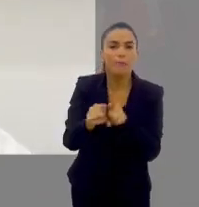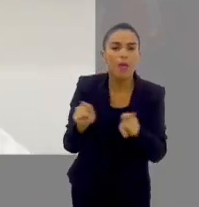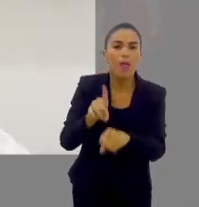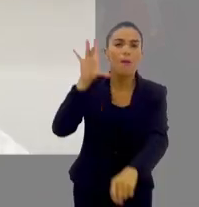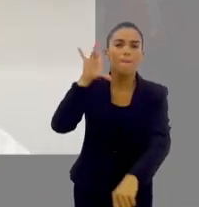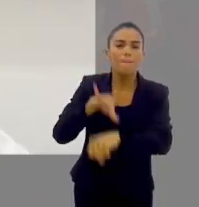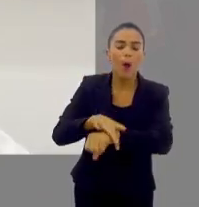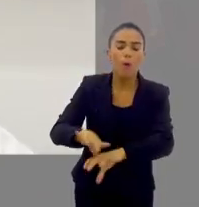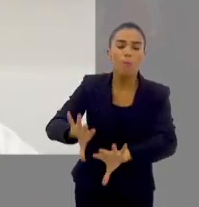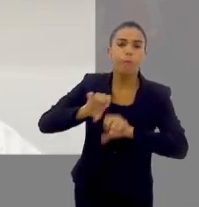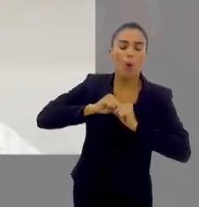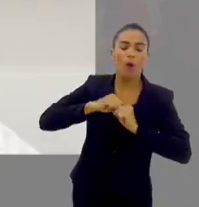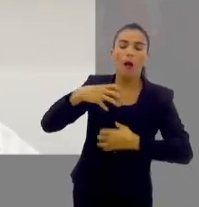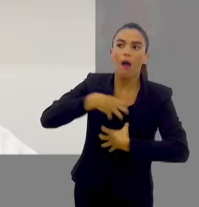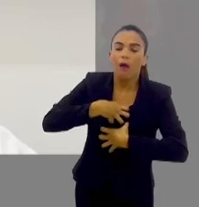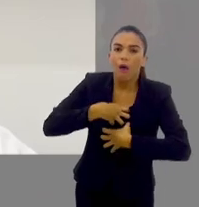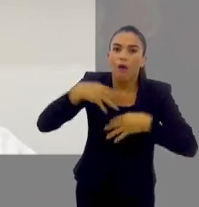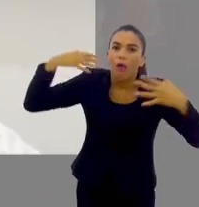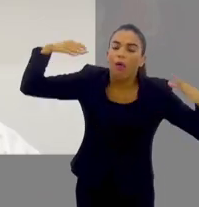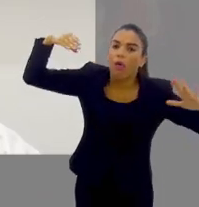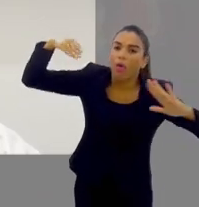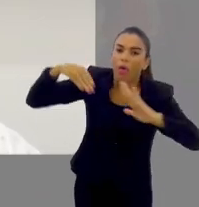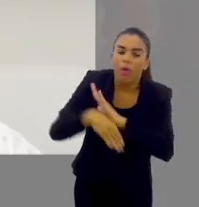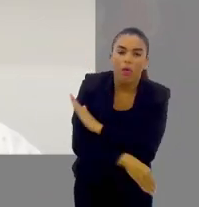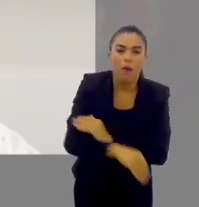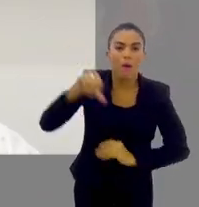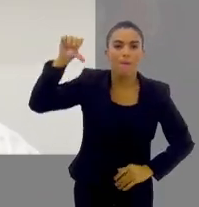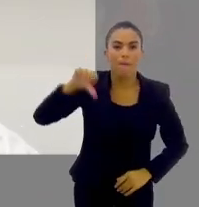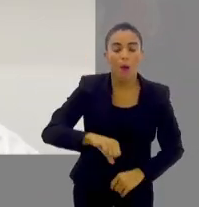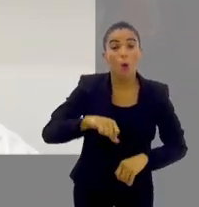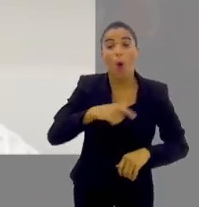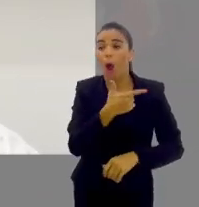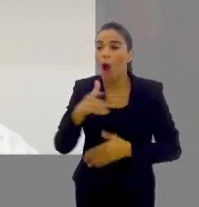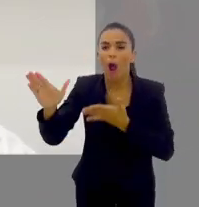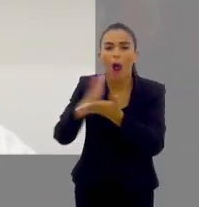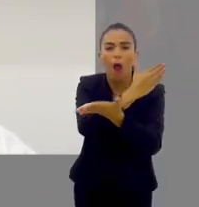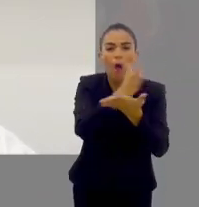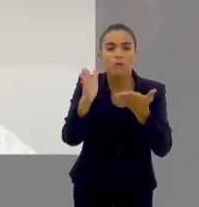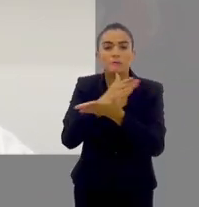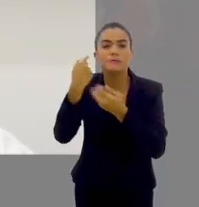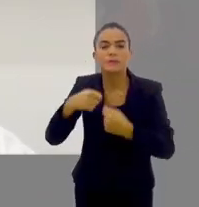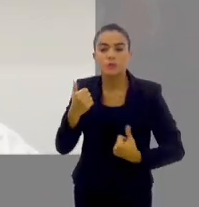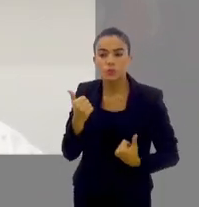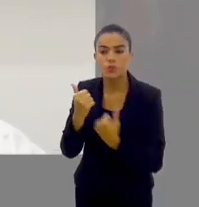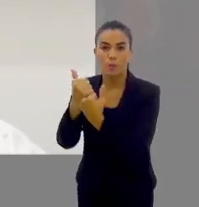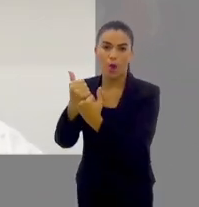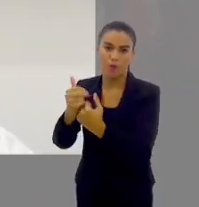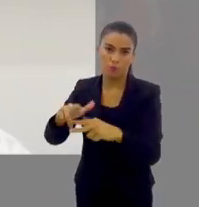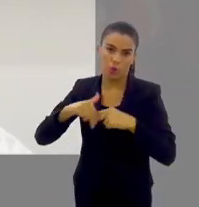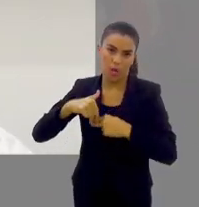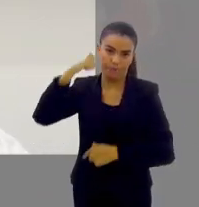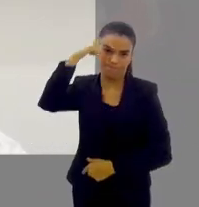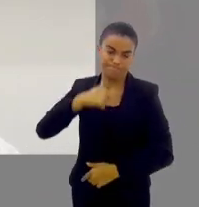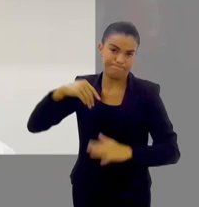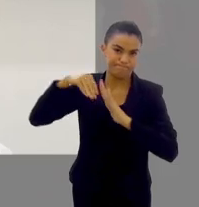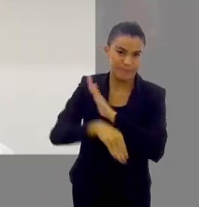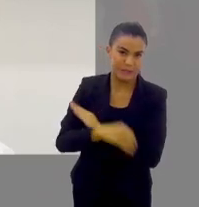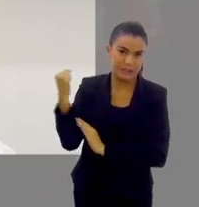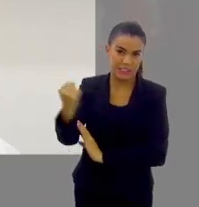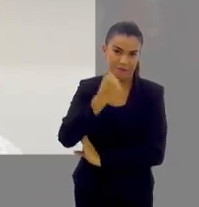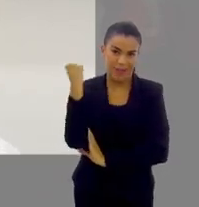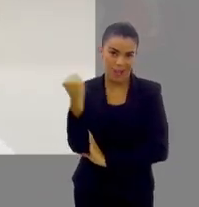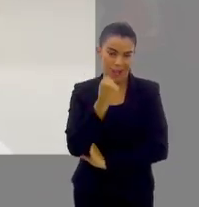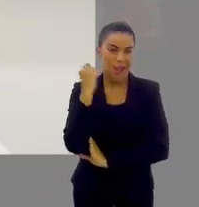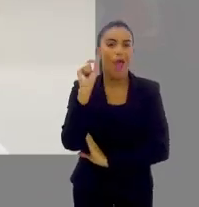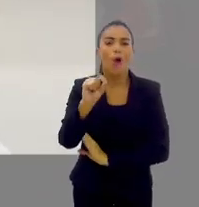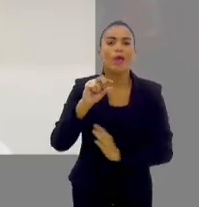ter dengue, vão saber e vão ficar mal, né? E outras vão precisar de suporte mais severo. Por isso que dengue, eu sempre gosto de dizer que é a